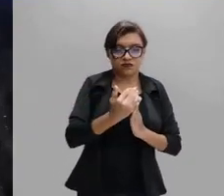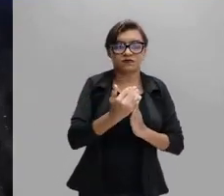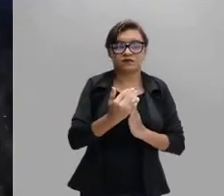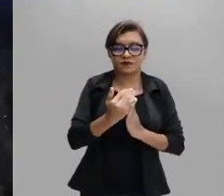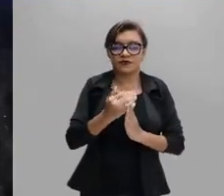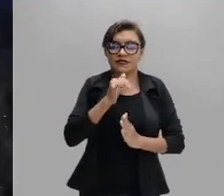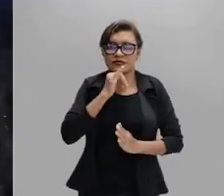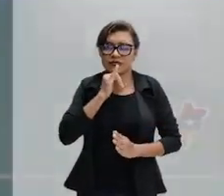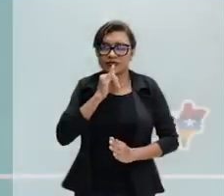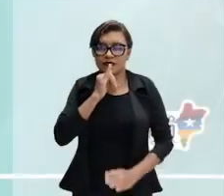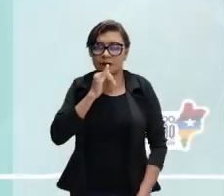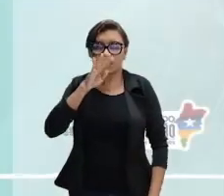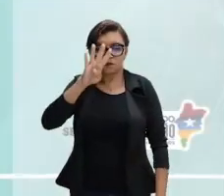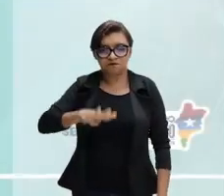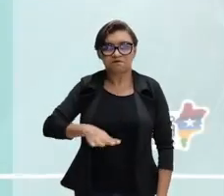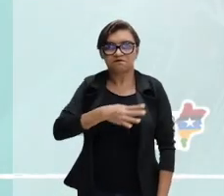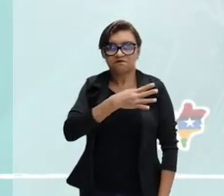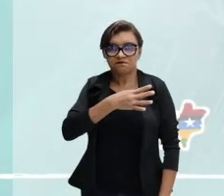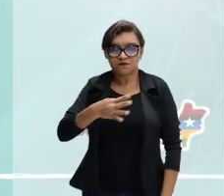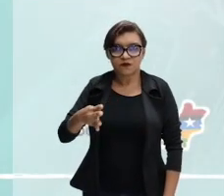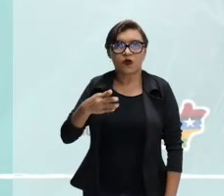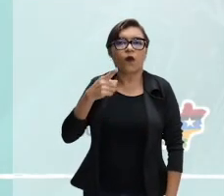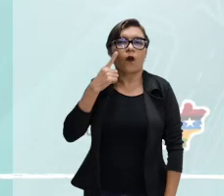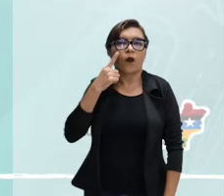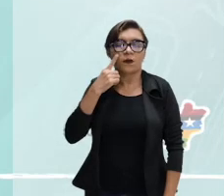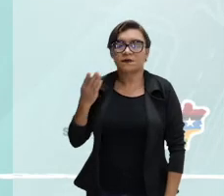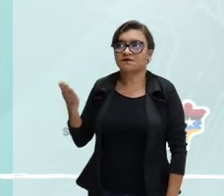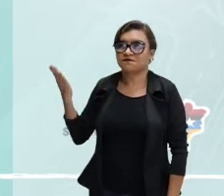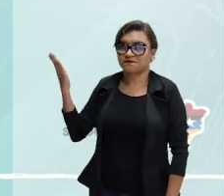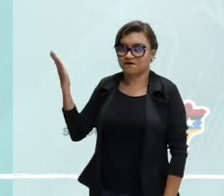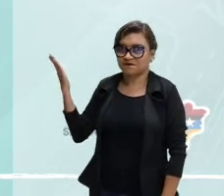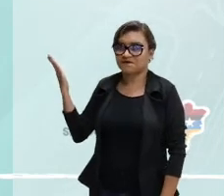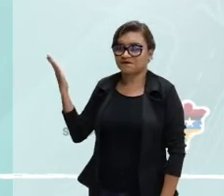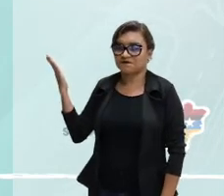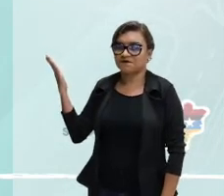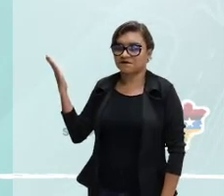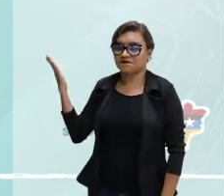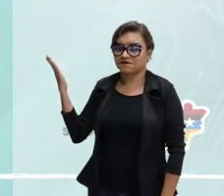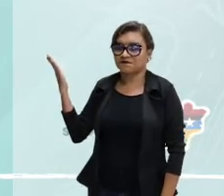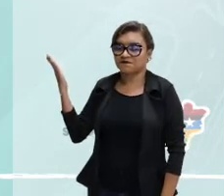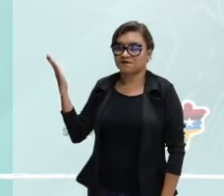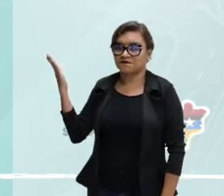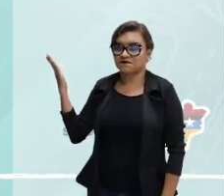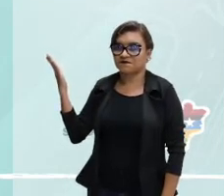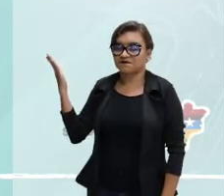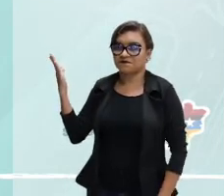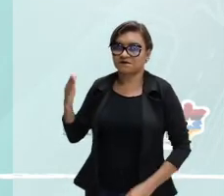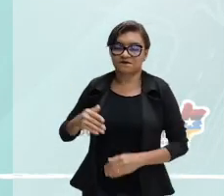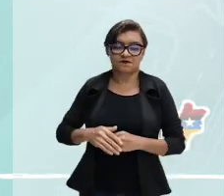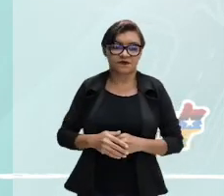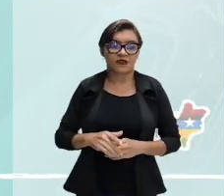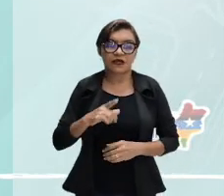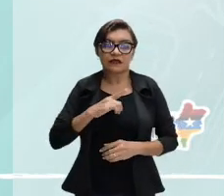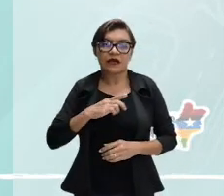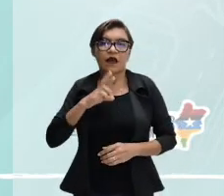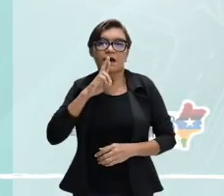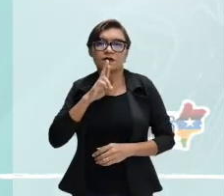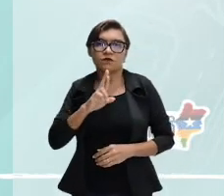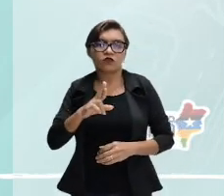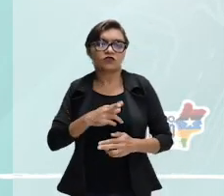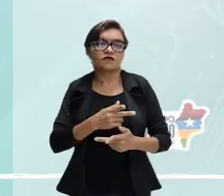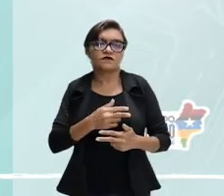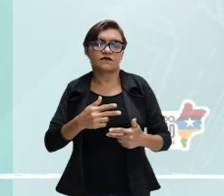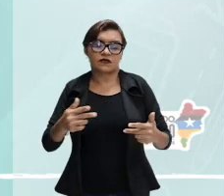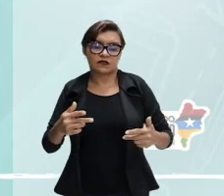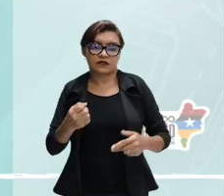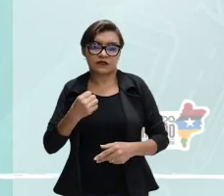desse quadrinho aqui, ó. De lá, eu tiro o resultado que eu obtive quando eu apliquei a fórmula, e eu vou ter esses resultados bem aqui, ó.